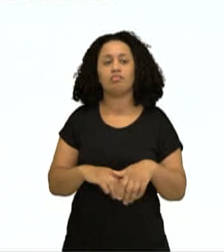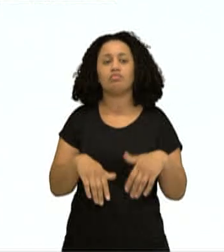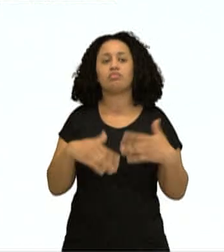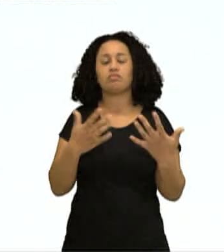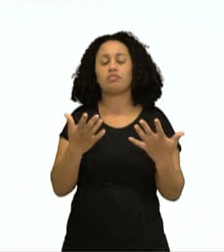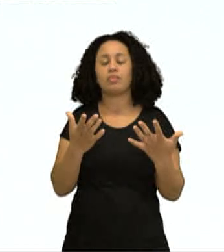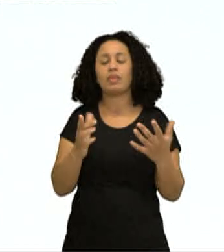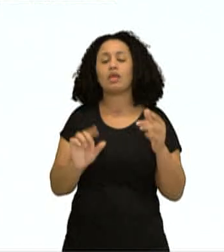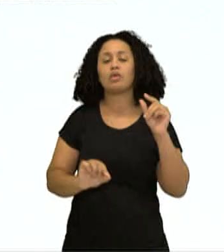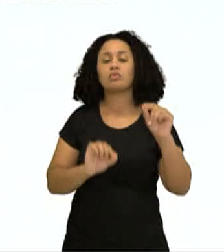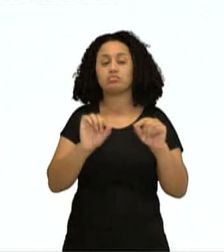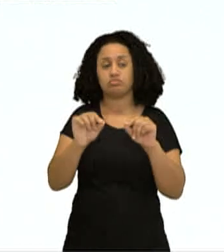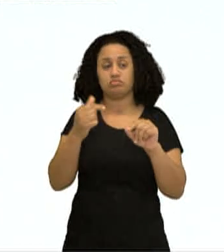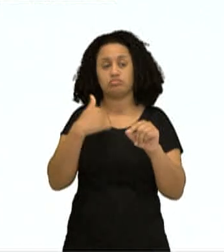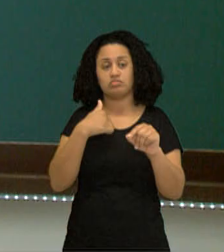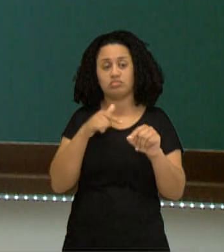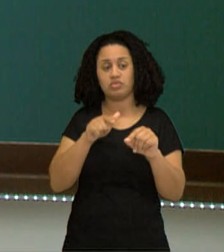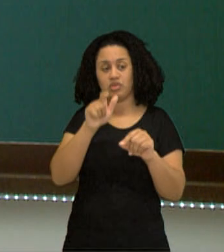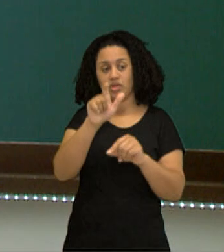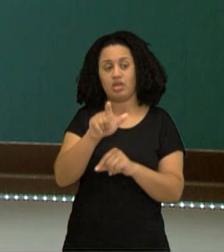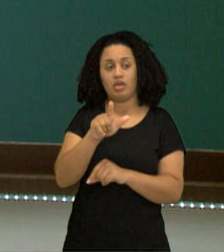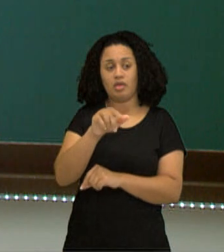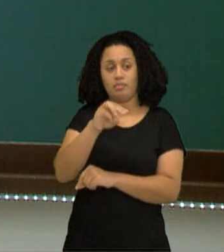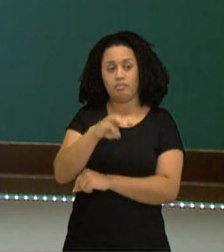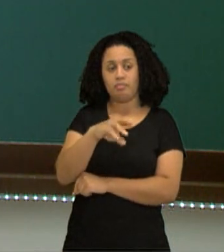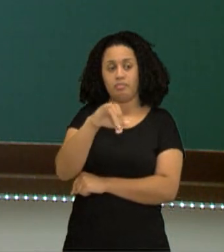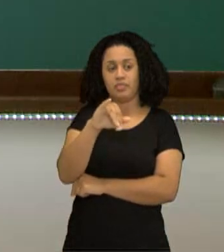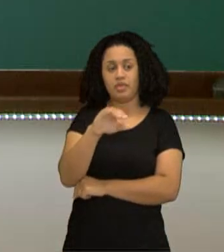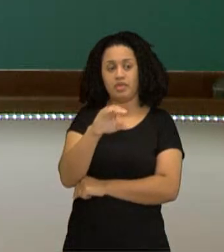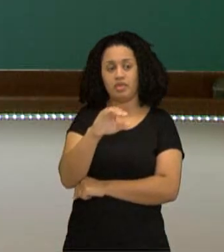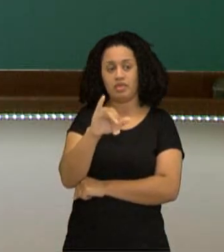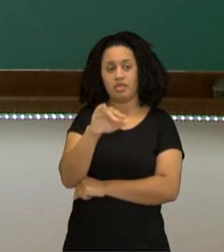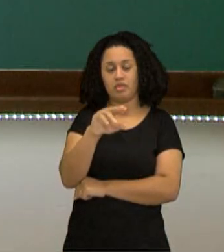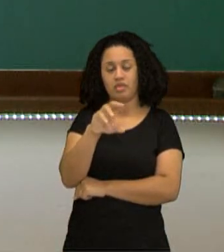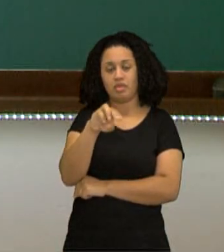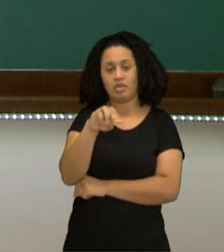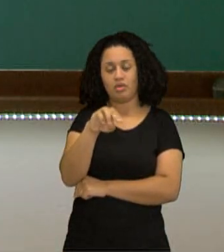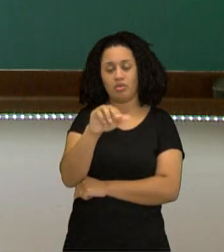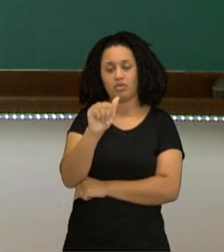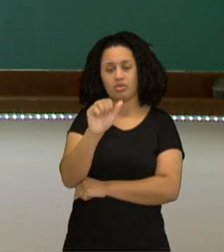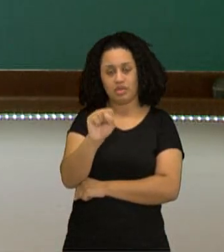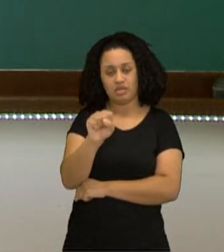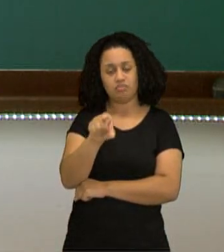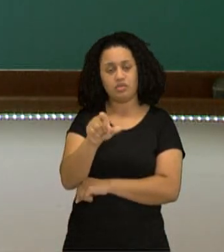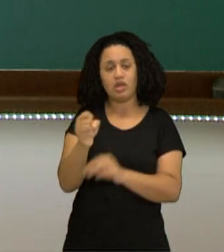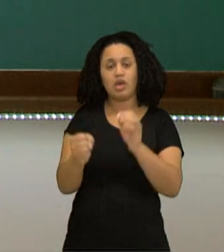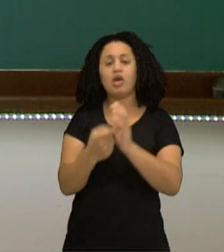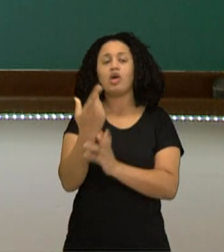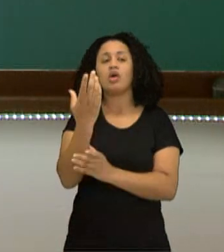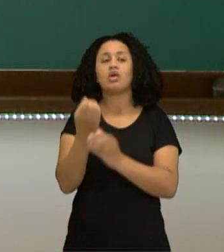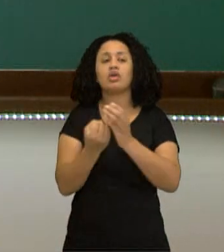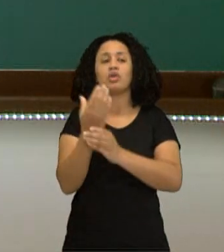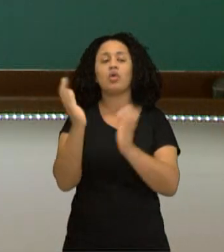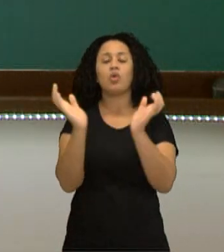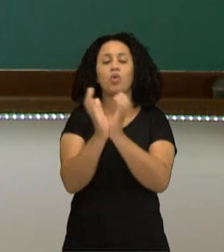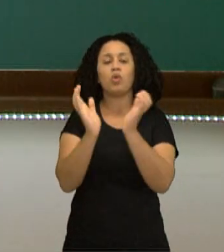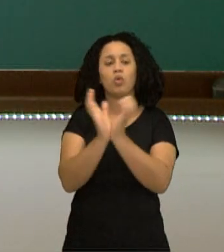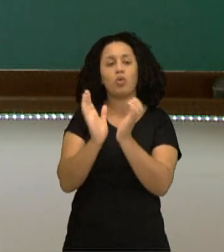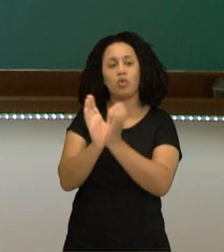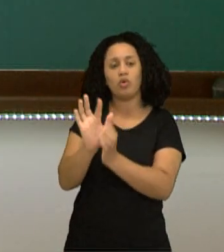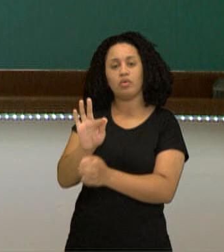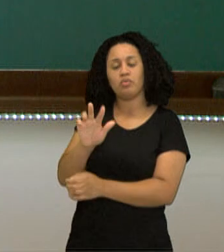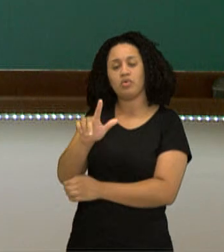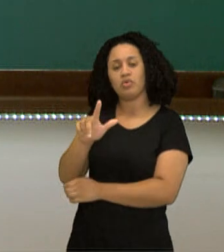O Jorge Misiūnas, ele é o criador do grupo Fluxus, um grupo que na década de 60